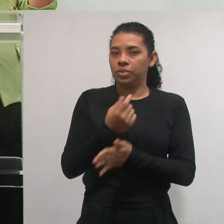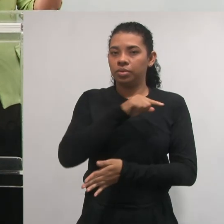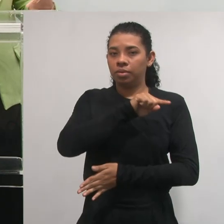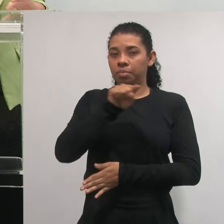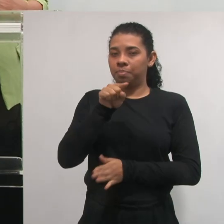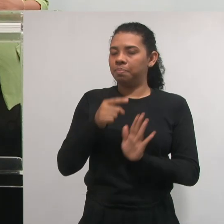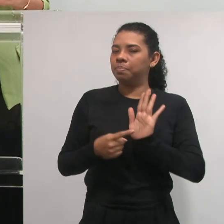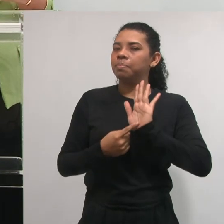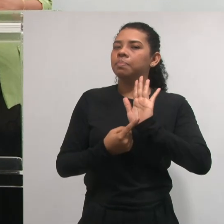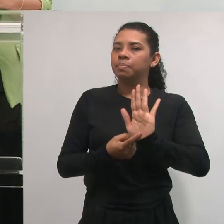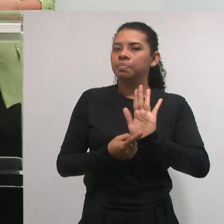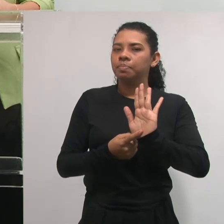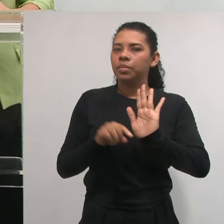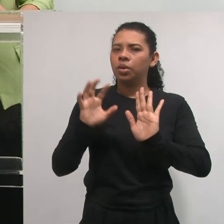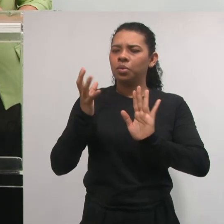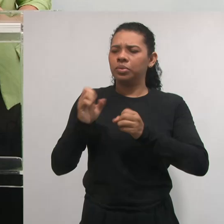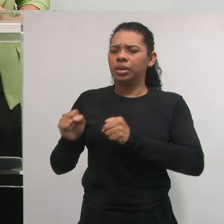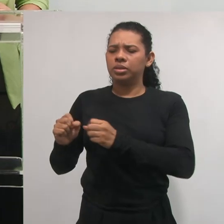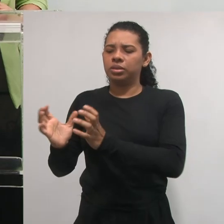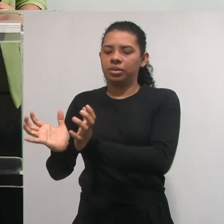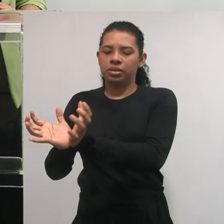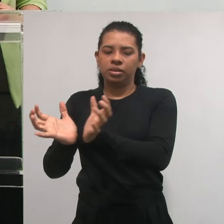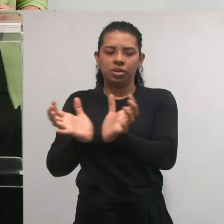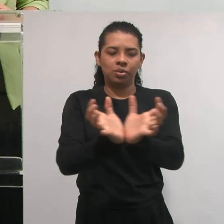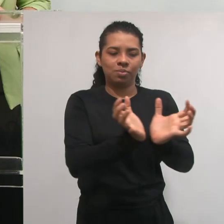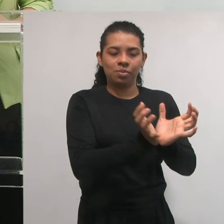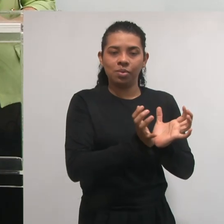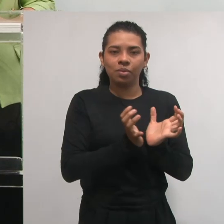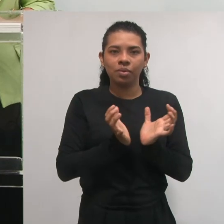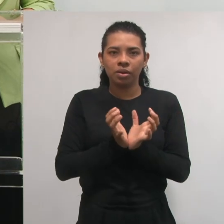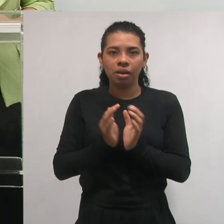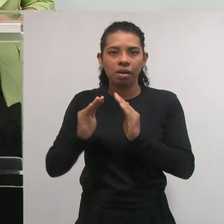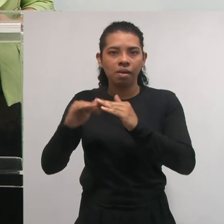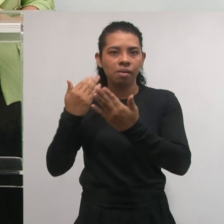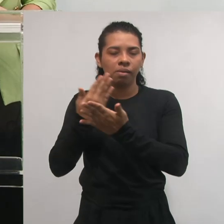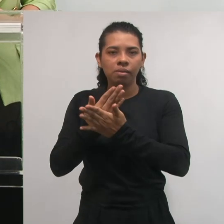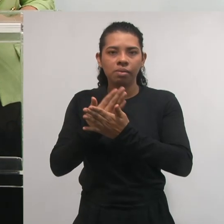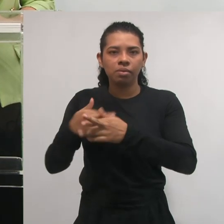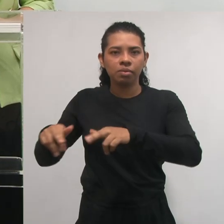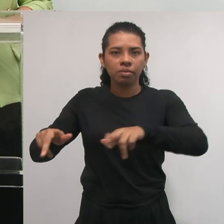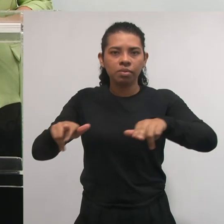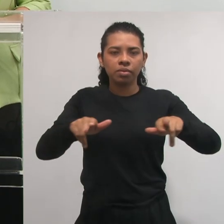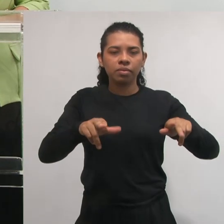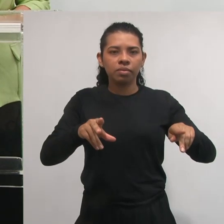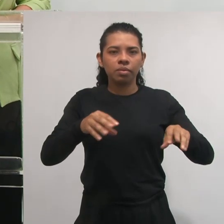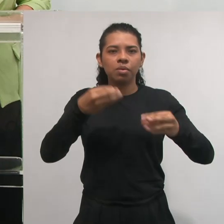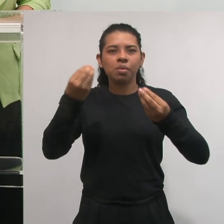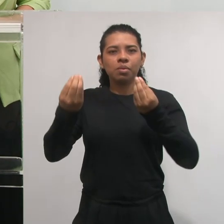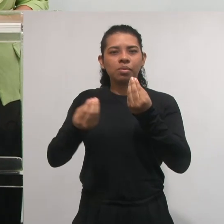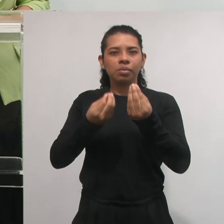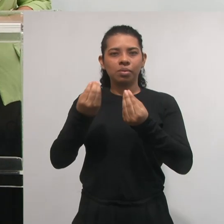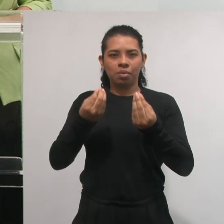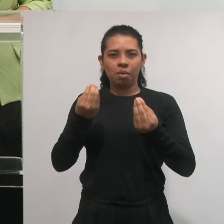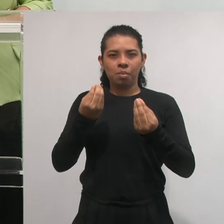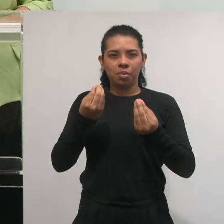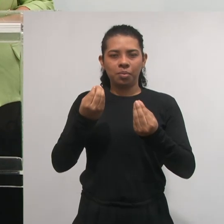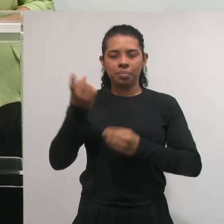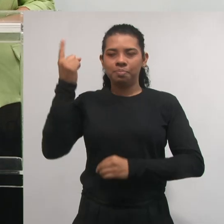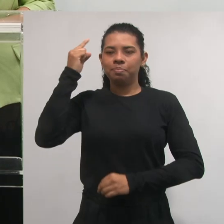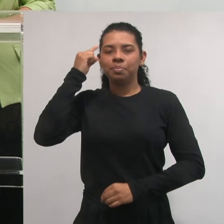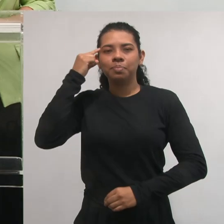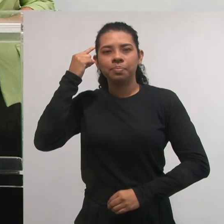os agrupamentos sociais são espaços de diversidade, como que essa diversidade vem sendo pensada, vem